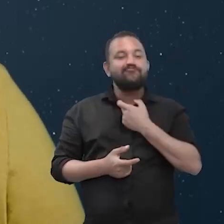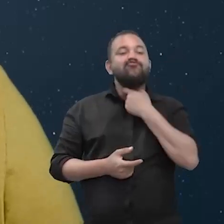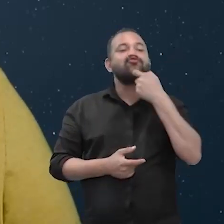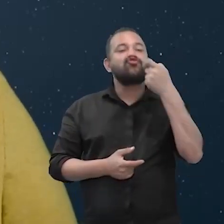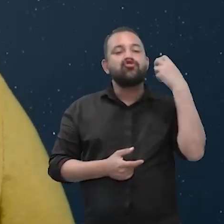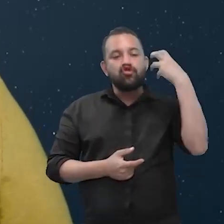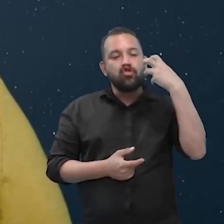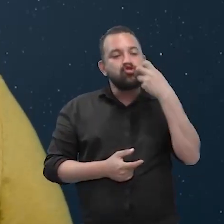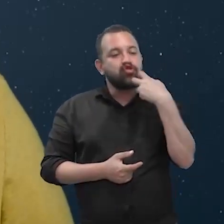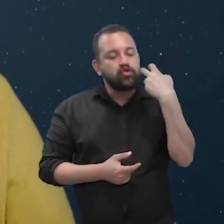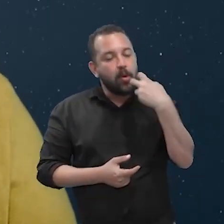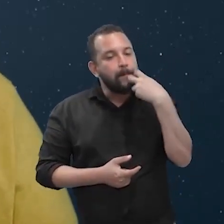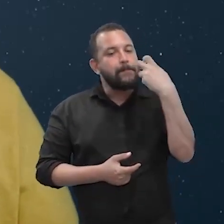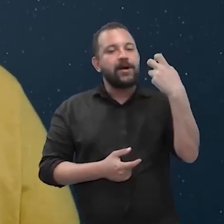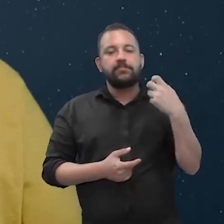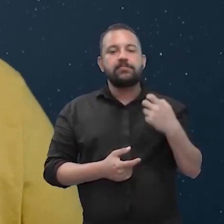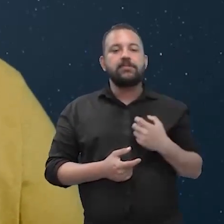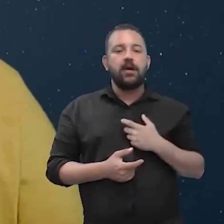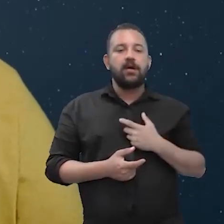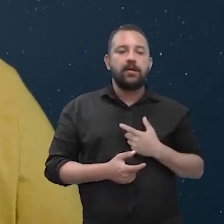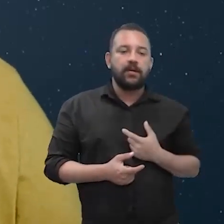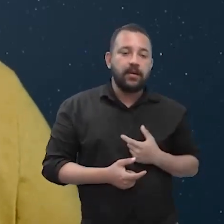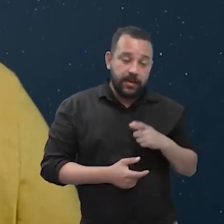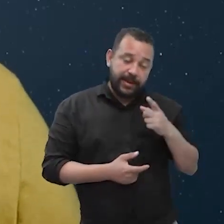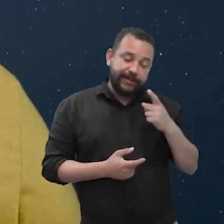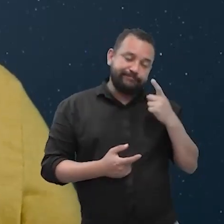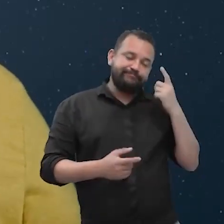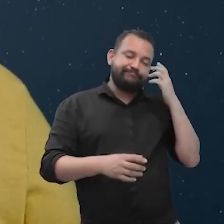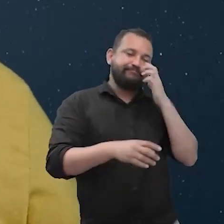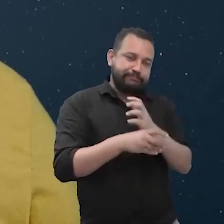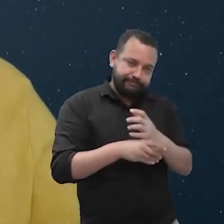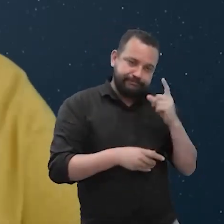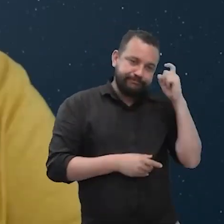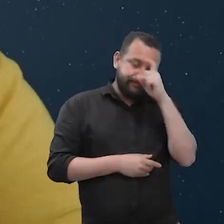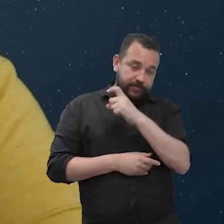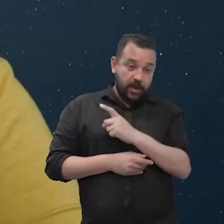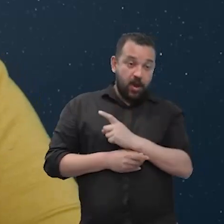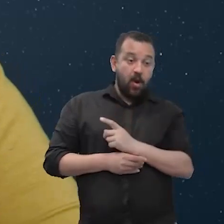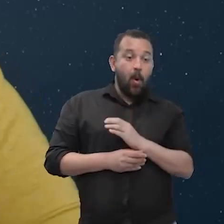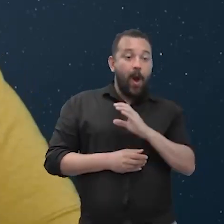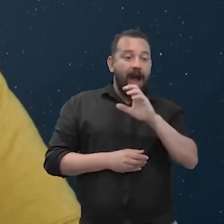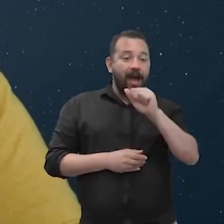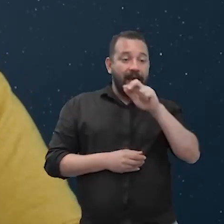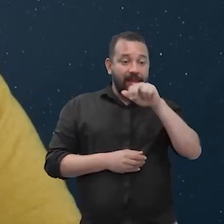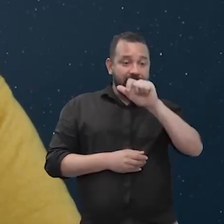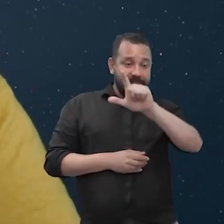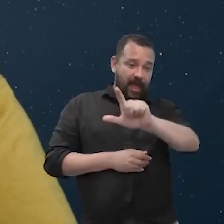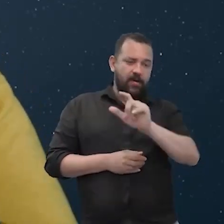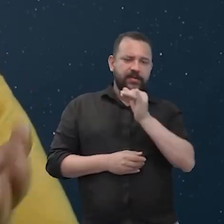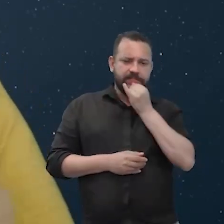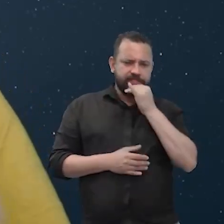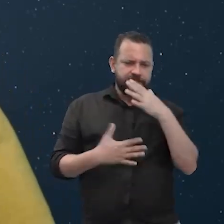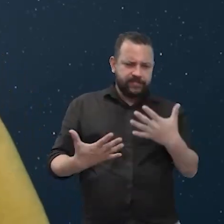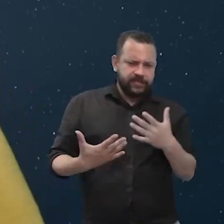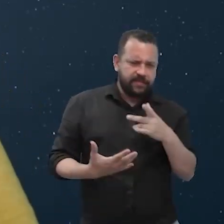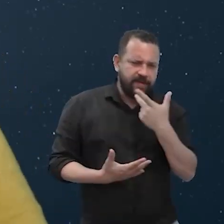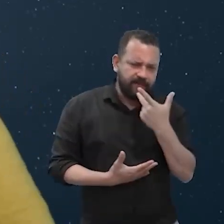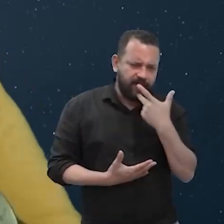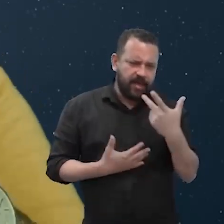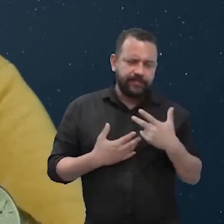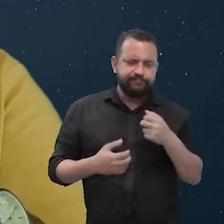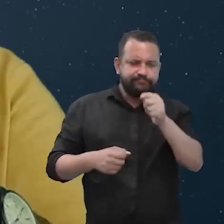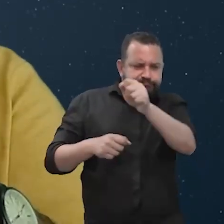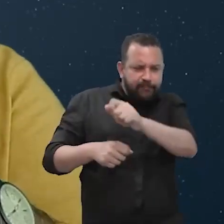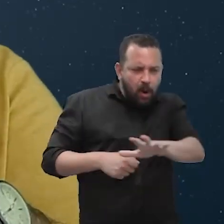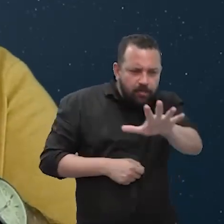som. Consequentemente, eu não iria me comunicar. Então, o canal de comunicação, por exemplo, você vai falar em público, aí